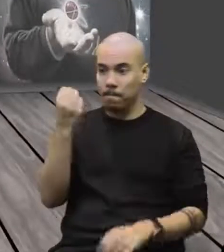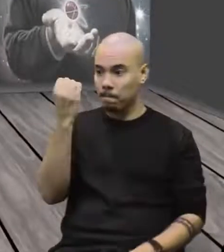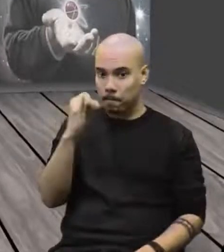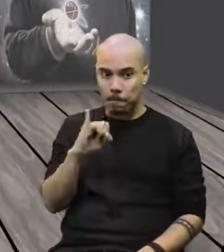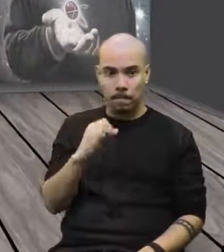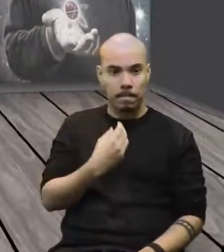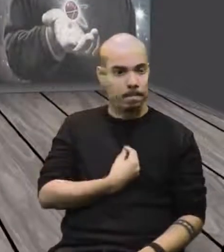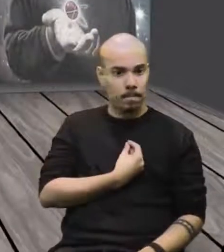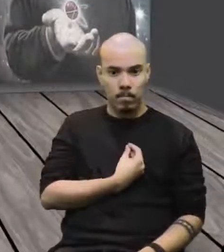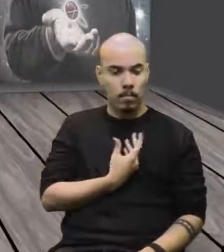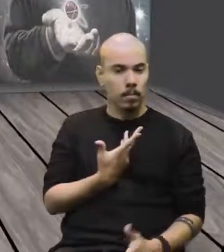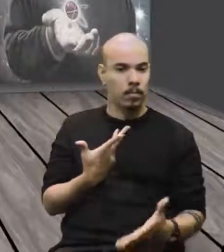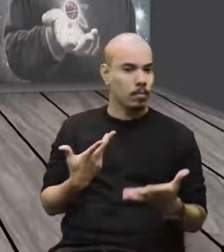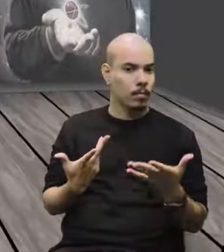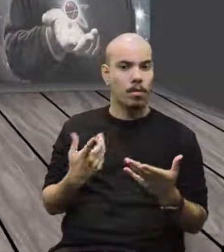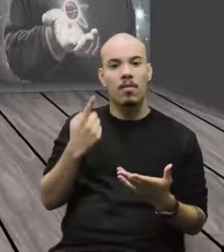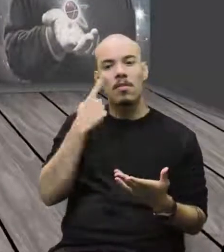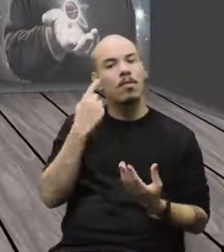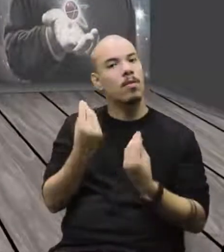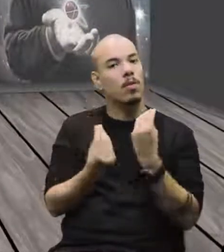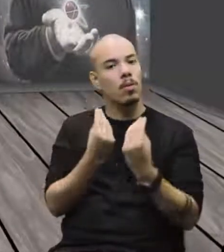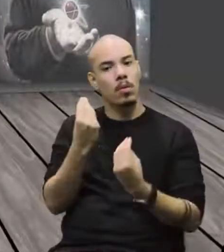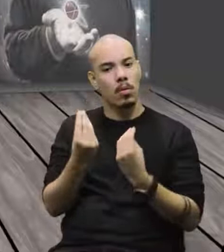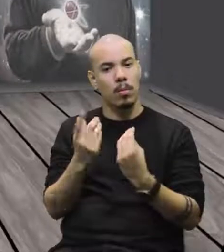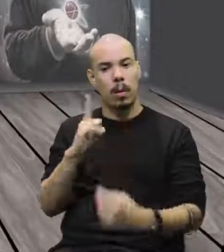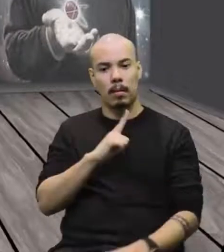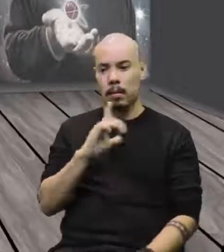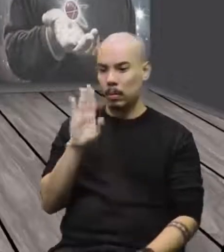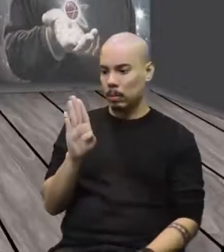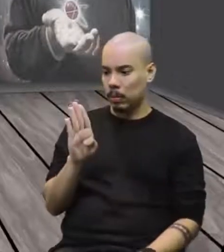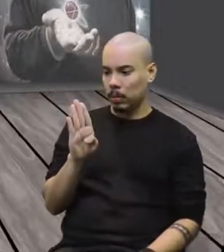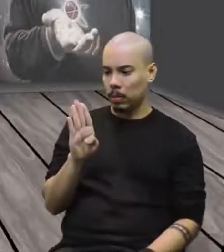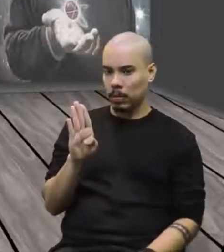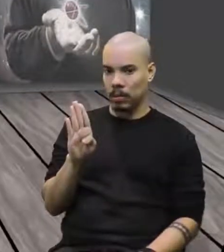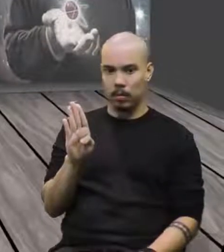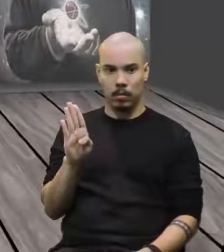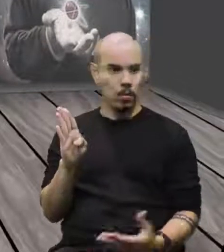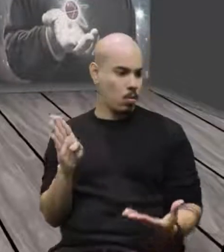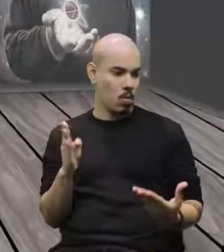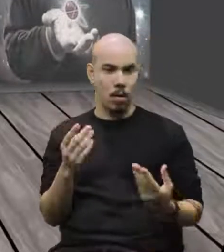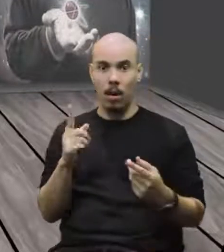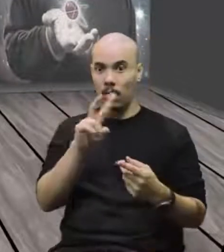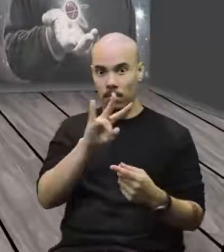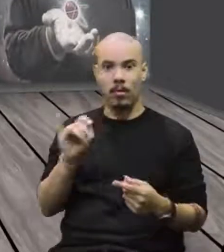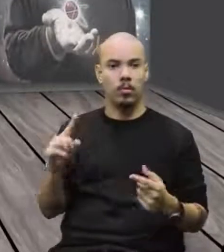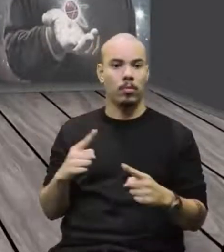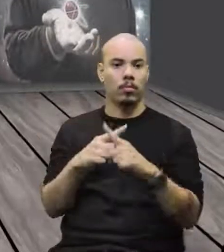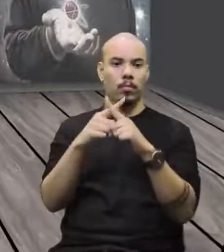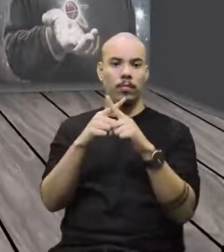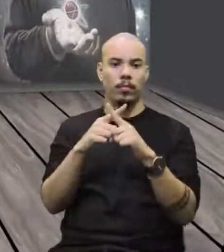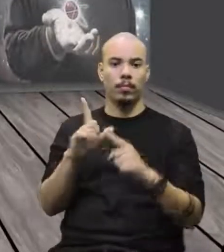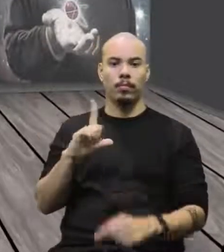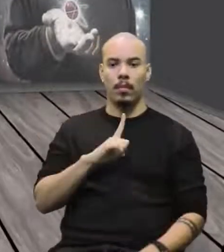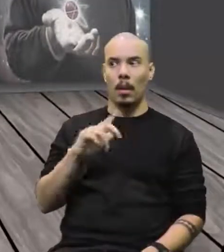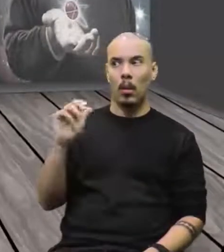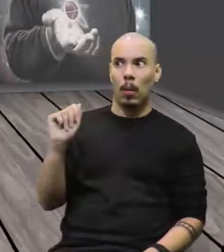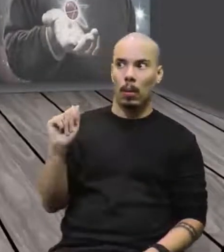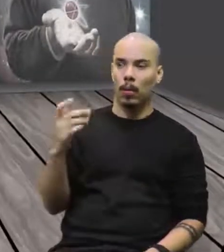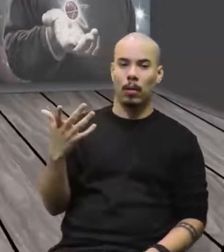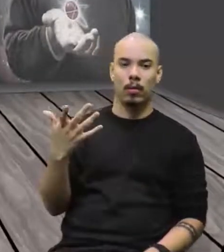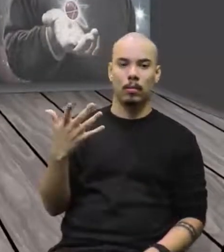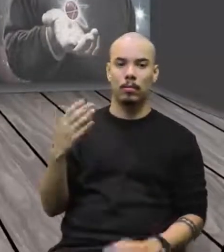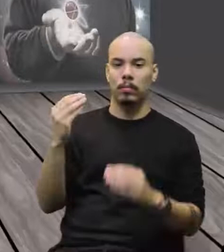está aqui, você olha o que está do lado dele. Ah, tem um B aqui, esse B vai para baixo, porque ele está multiplicando. Ah, tem um A aqui embaixo. Se